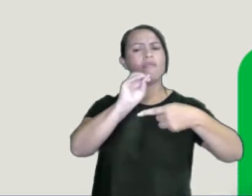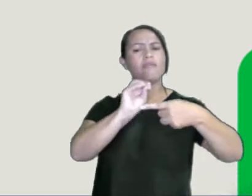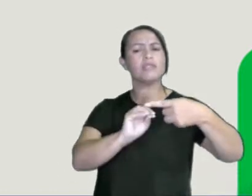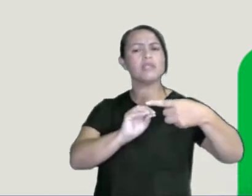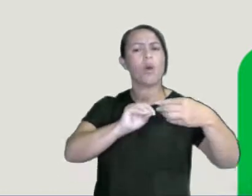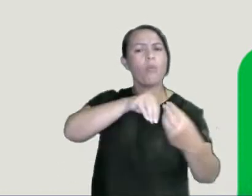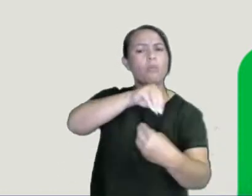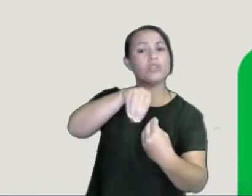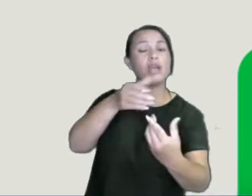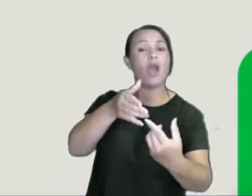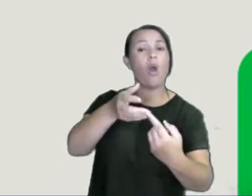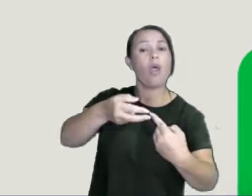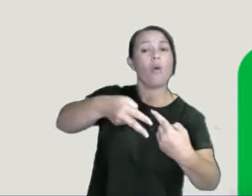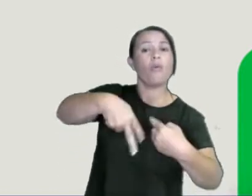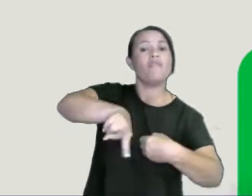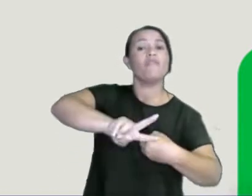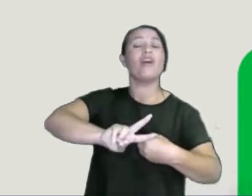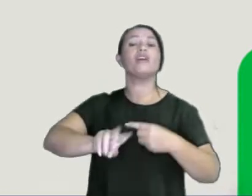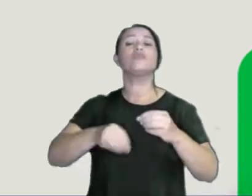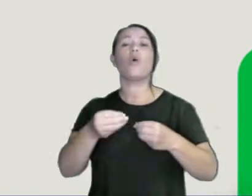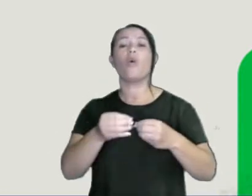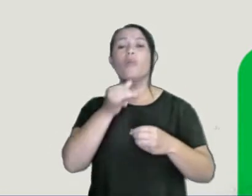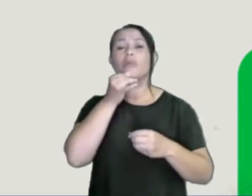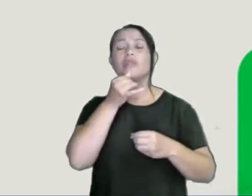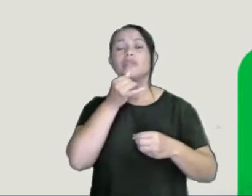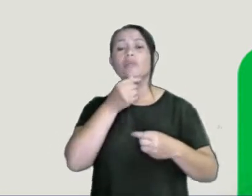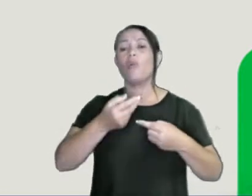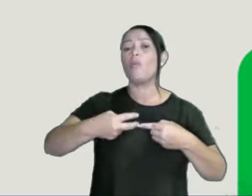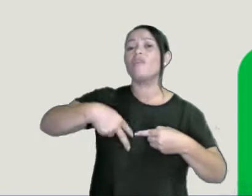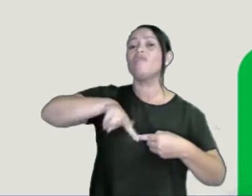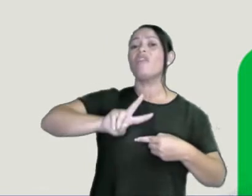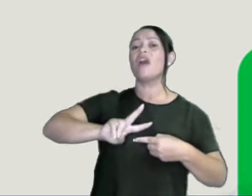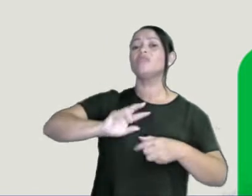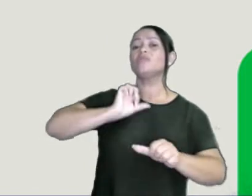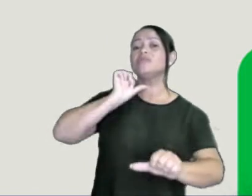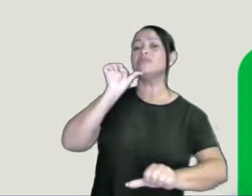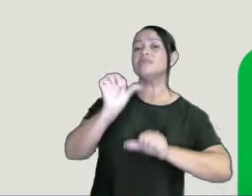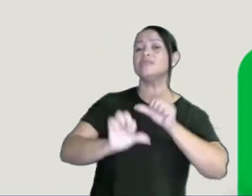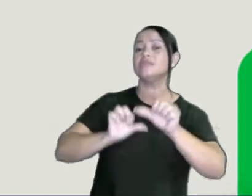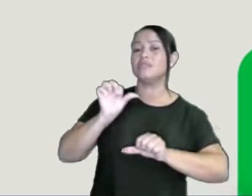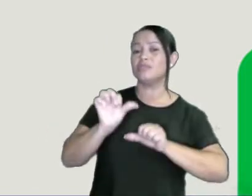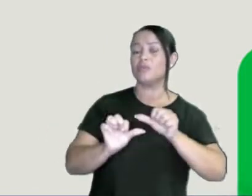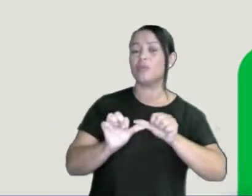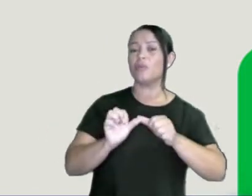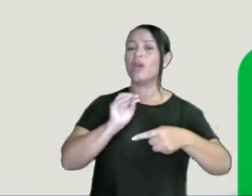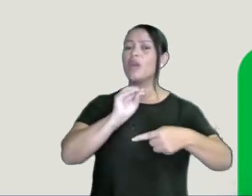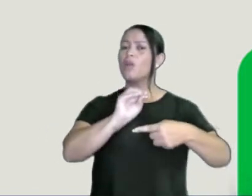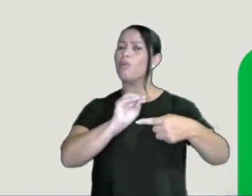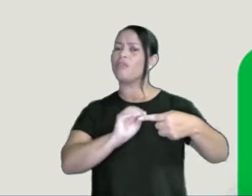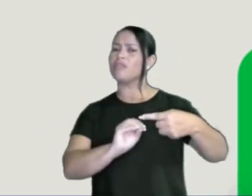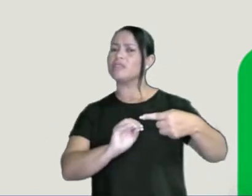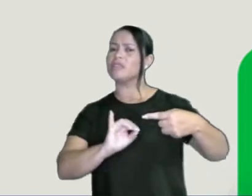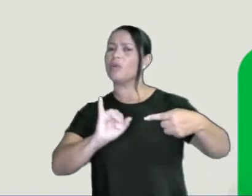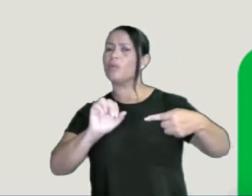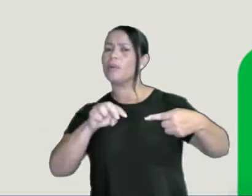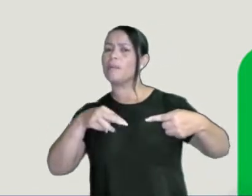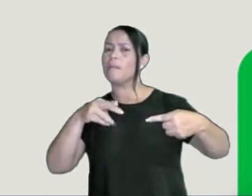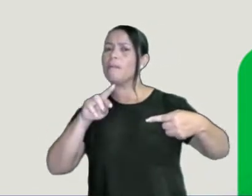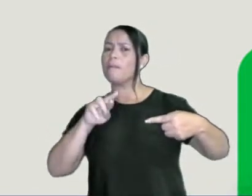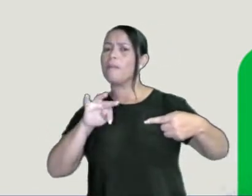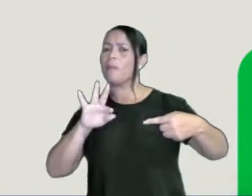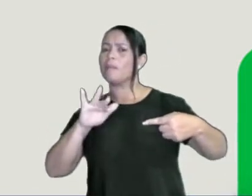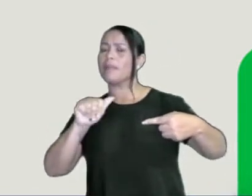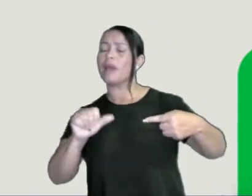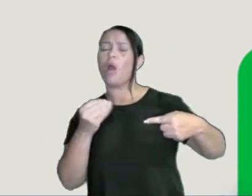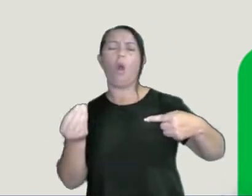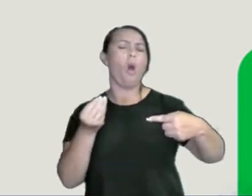perguntar a vocês o inverso da fração mista, eu transformar em uma fração imprópria? O que é que nós